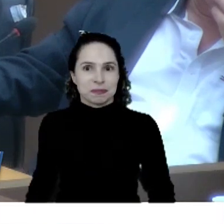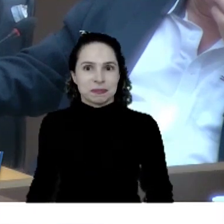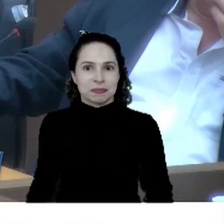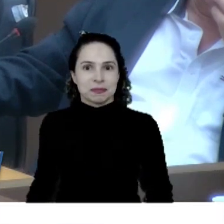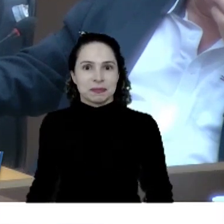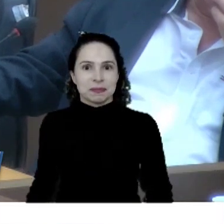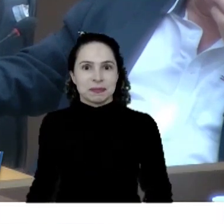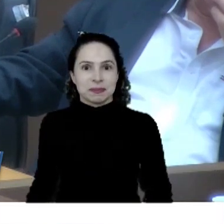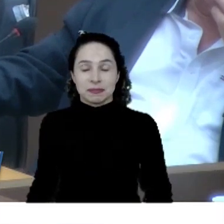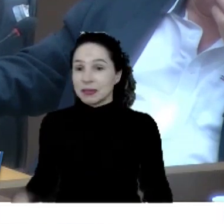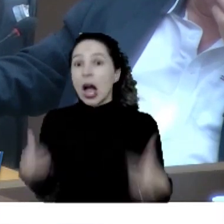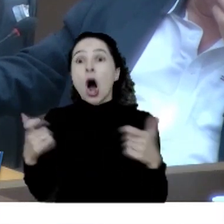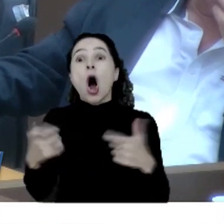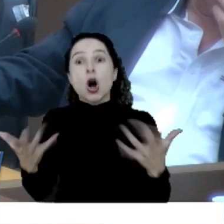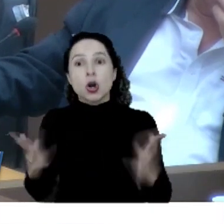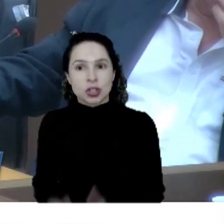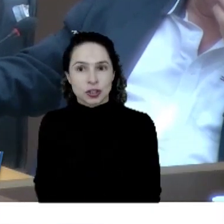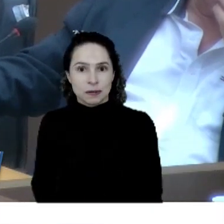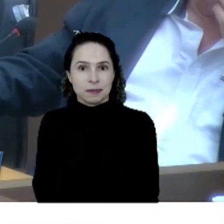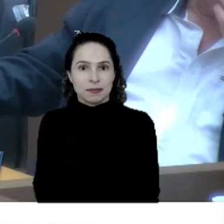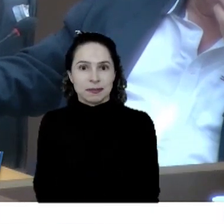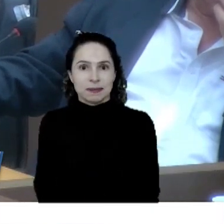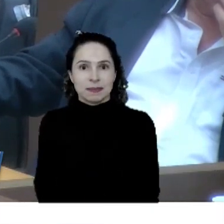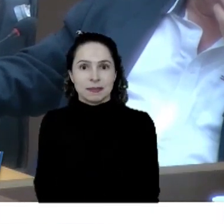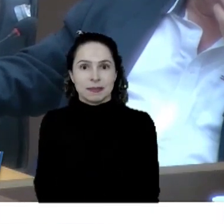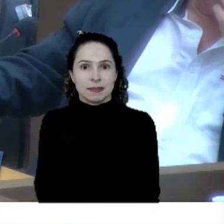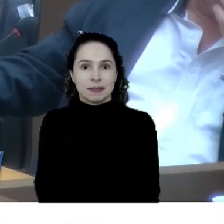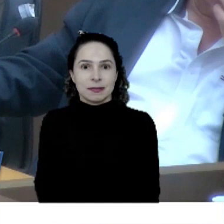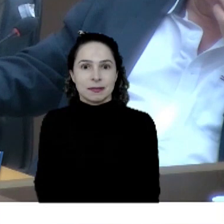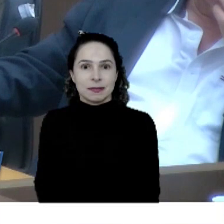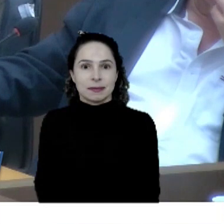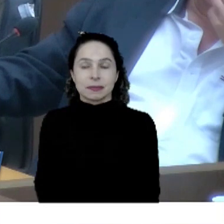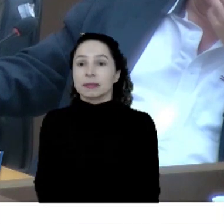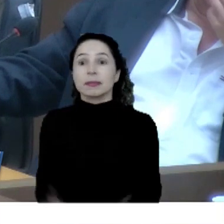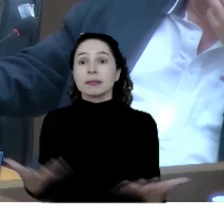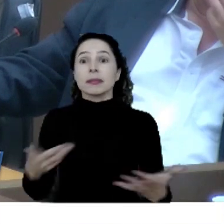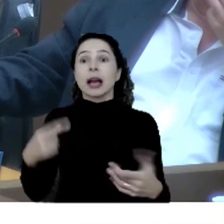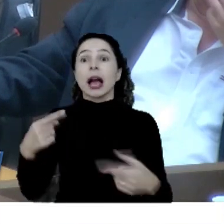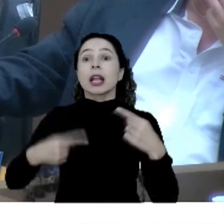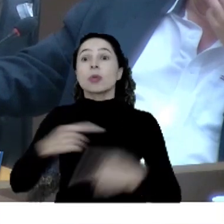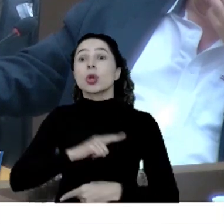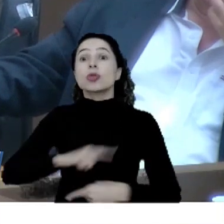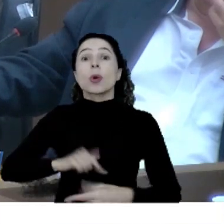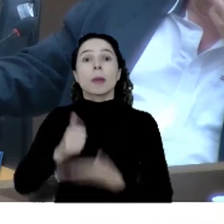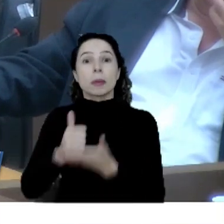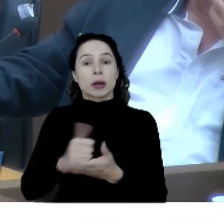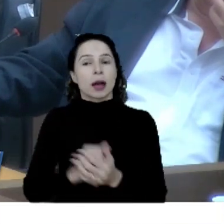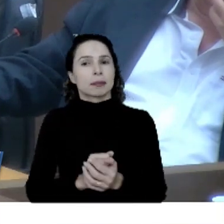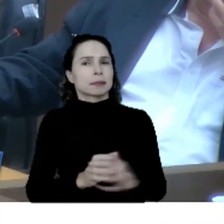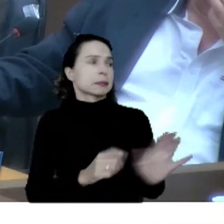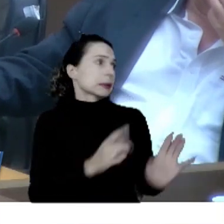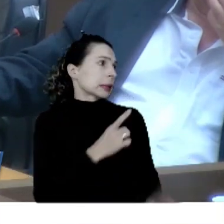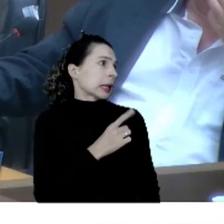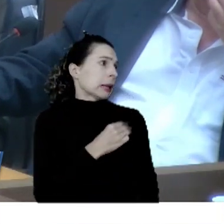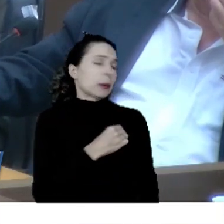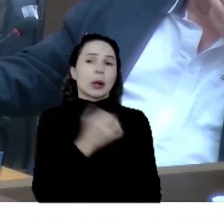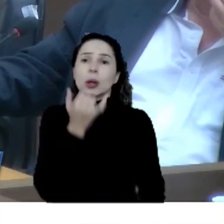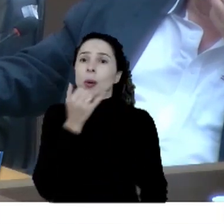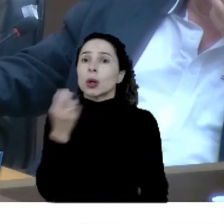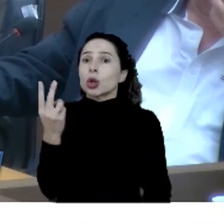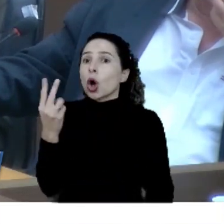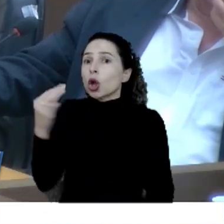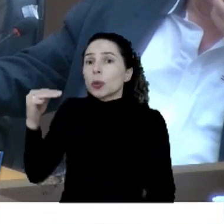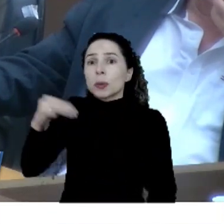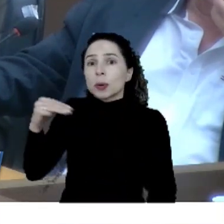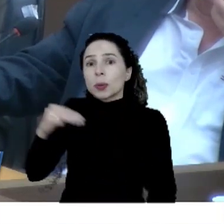Vai levar para casa de quem? Cadê as políticas públicas? O Della Mota, eu tenho 2 minutos e tem, o Tid,